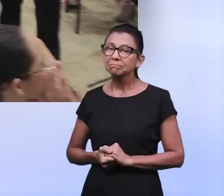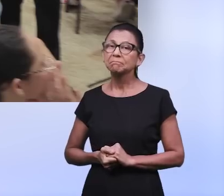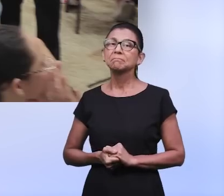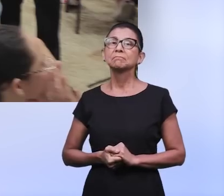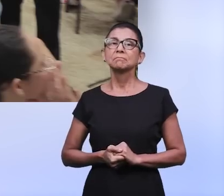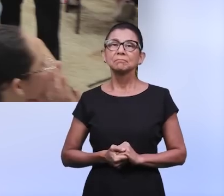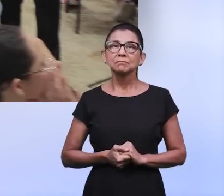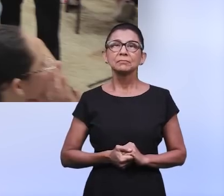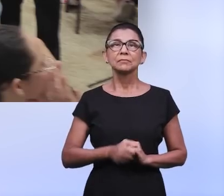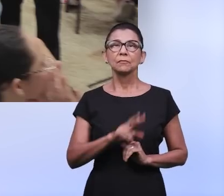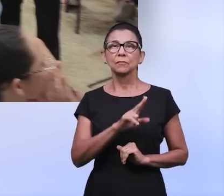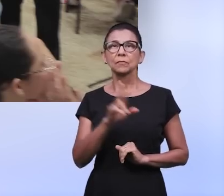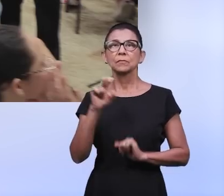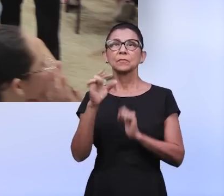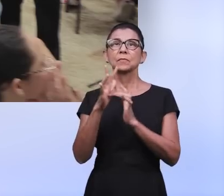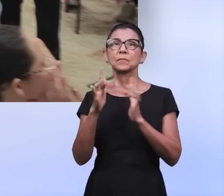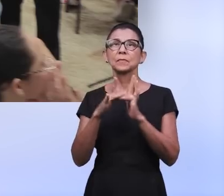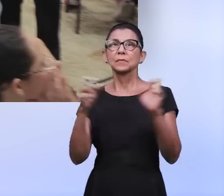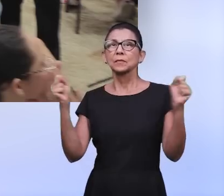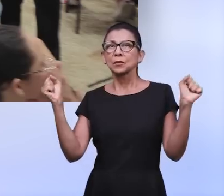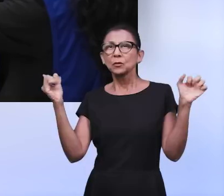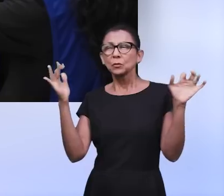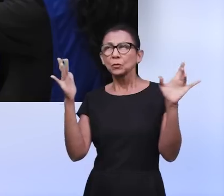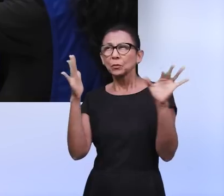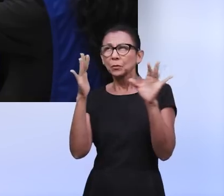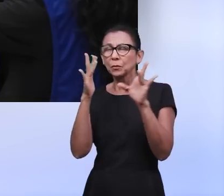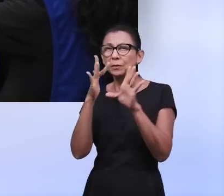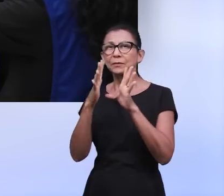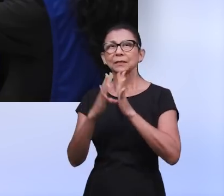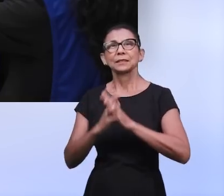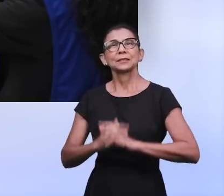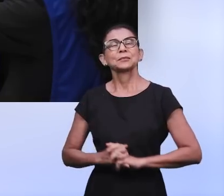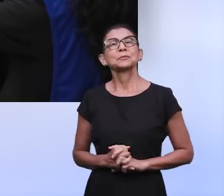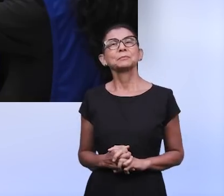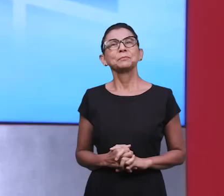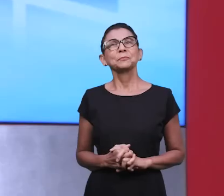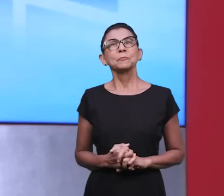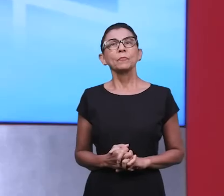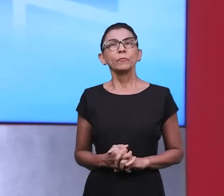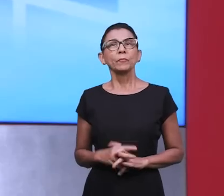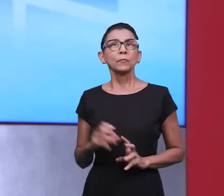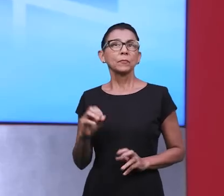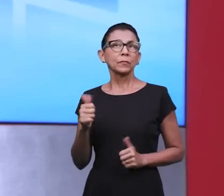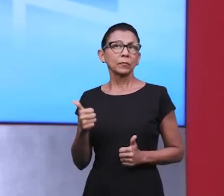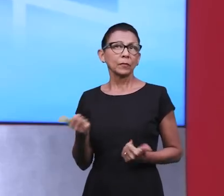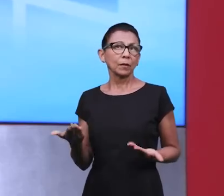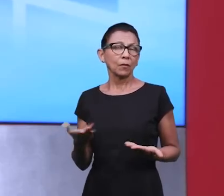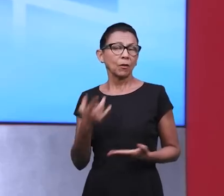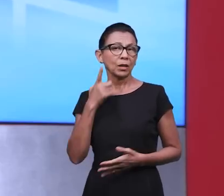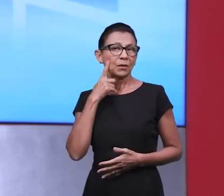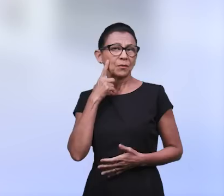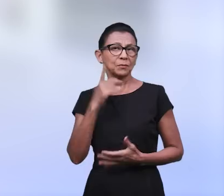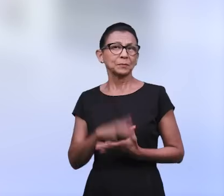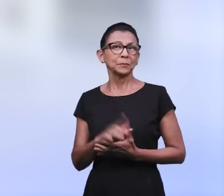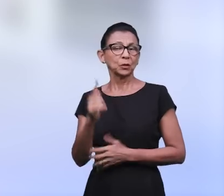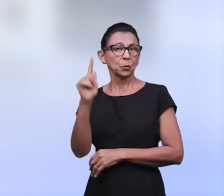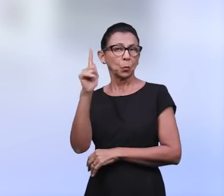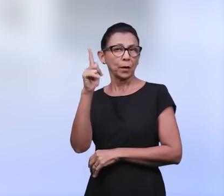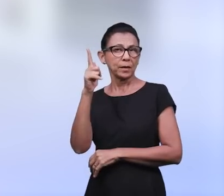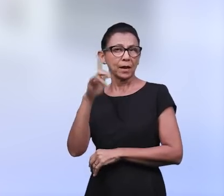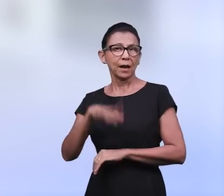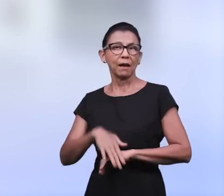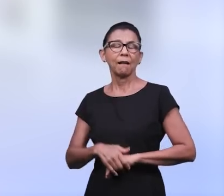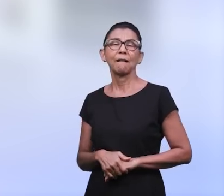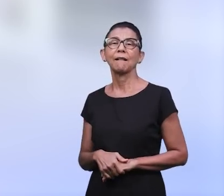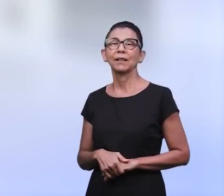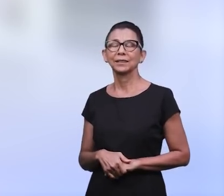do Senhor Jesus foi glorificado, louvado seja o nome do Senhor. Muito bem, agora nós vamos para o estado de Goiás. Na cidade